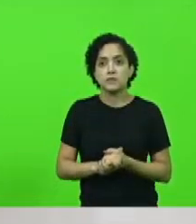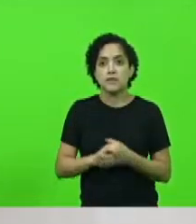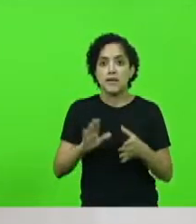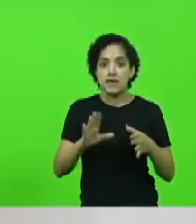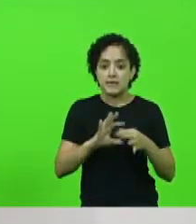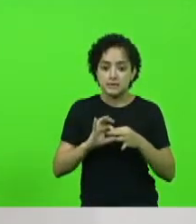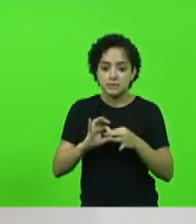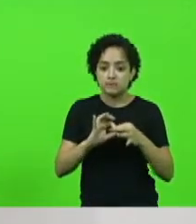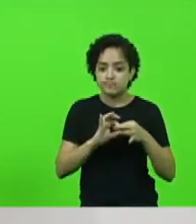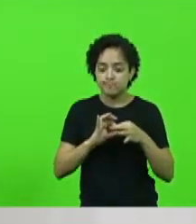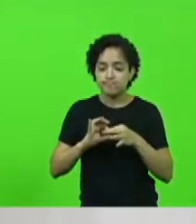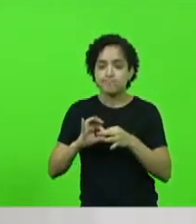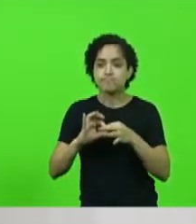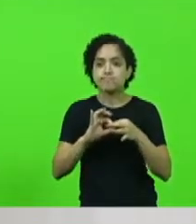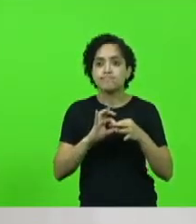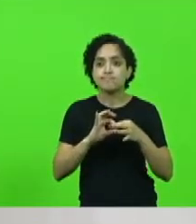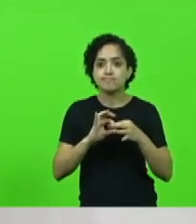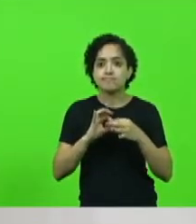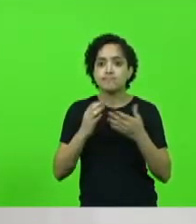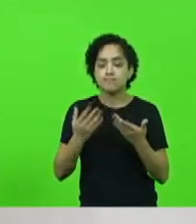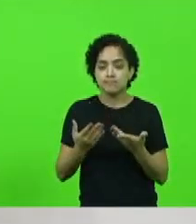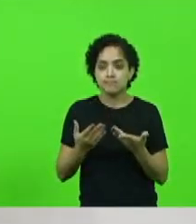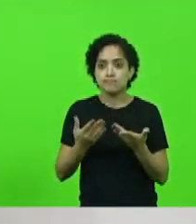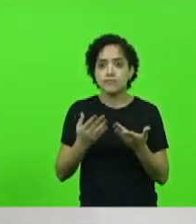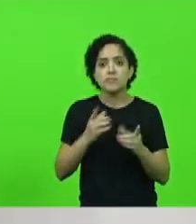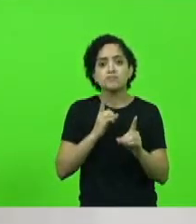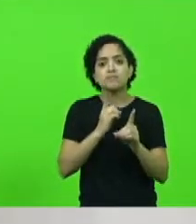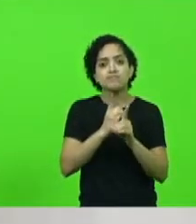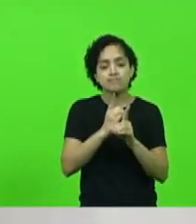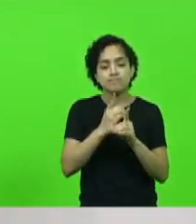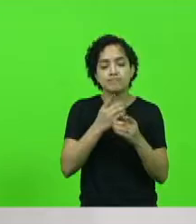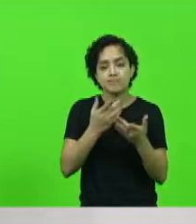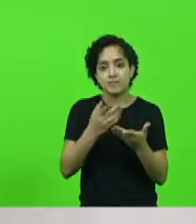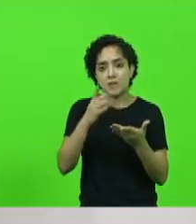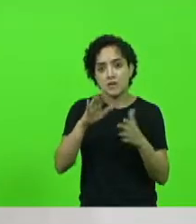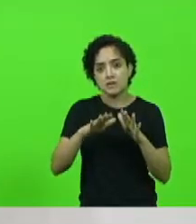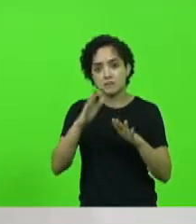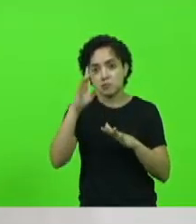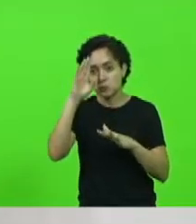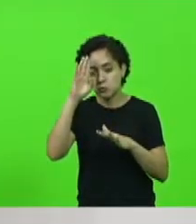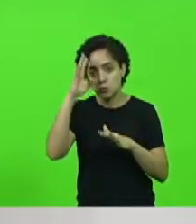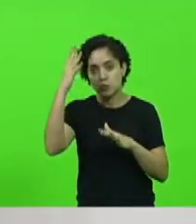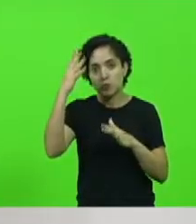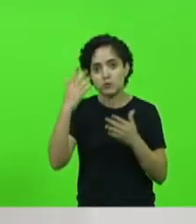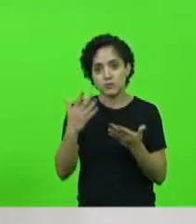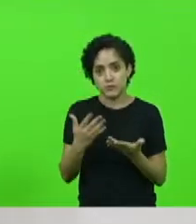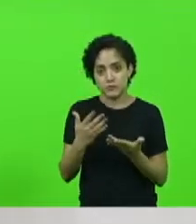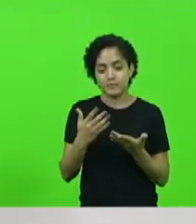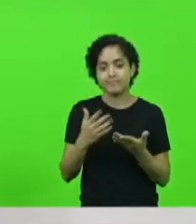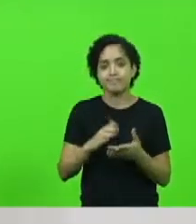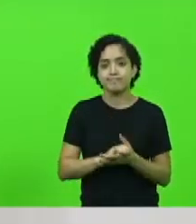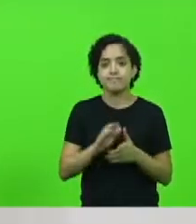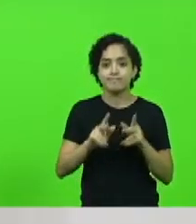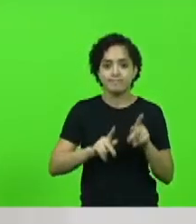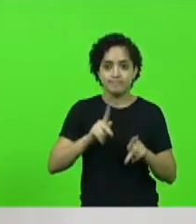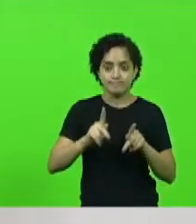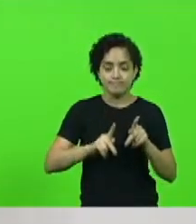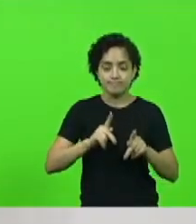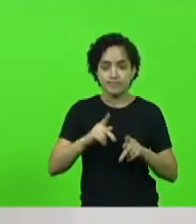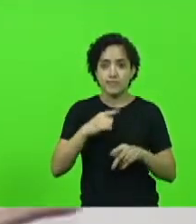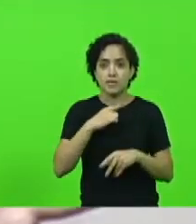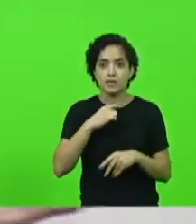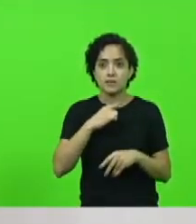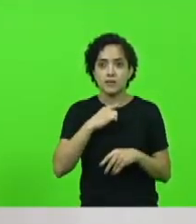harmonia da casa que a gente encontra as soluções para a população. Nós temos,